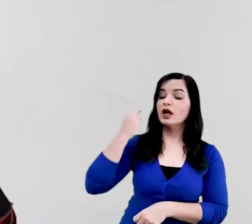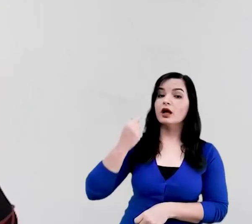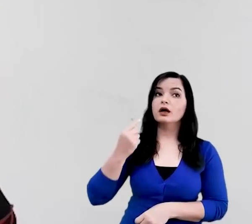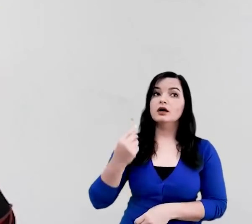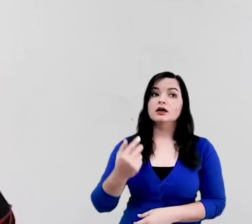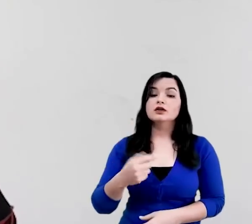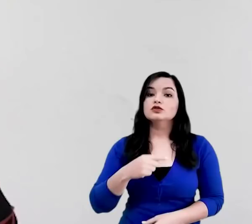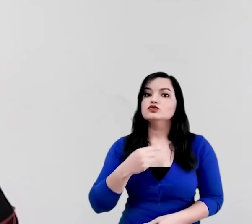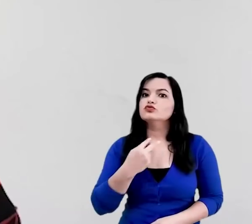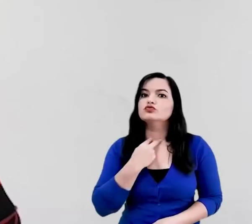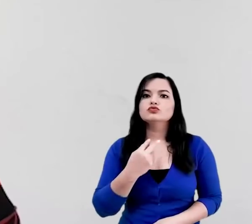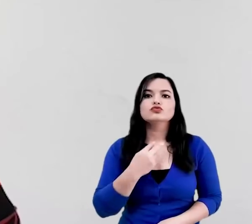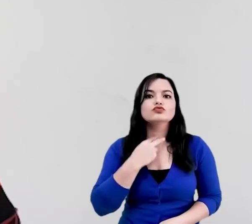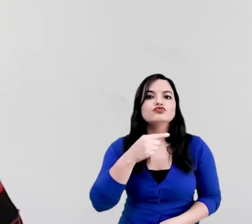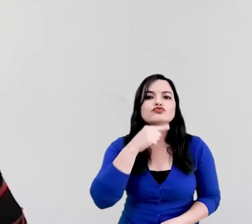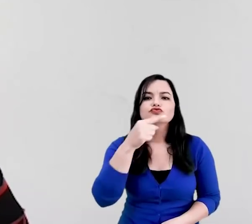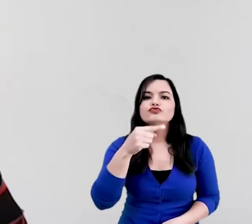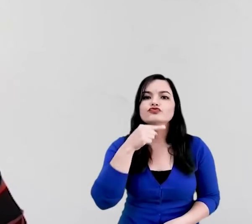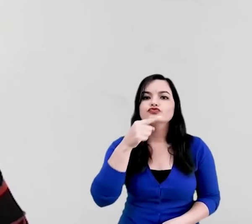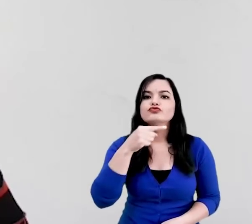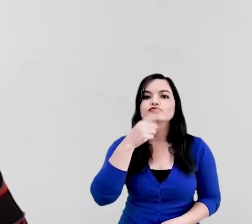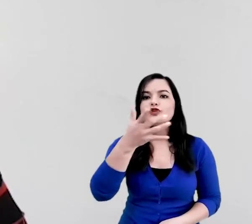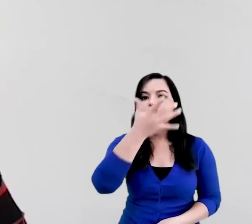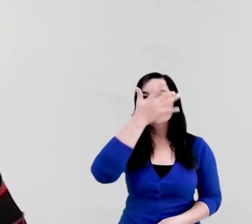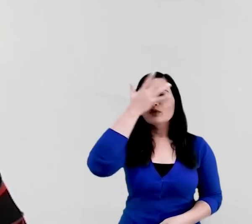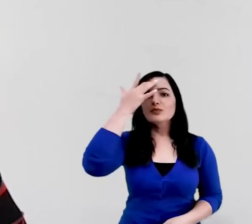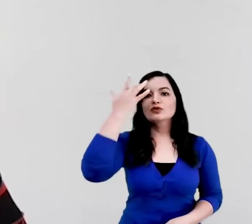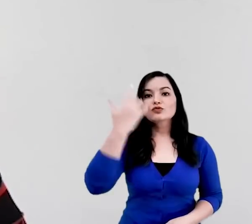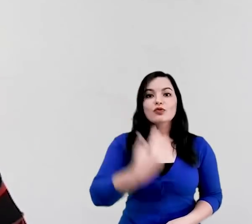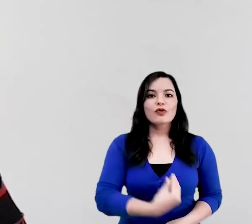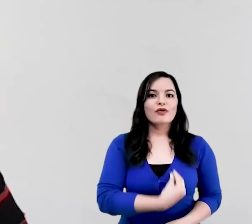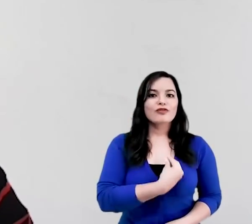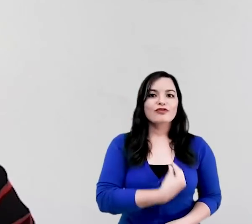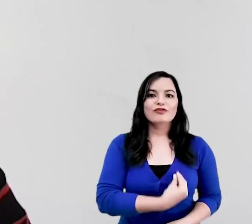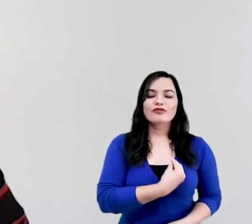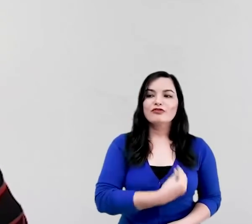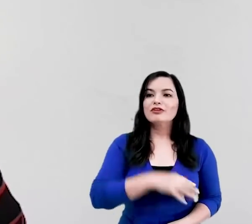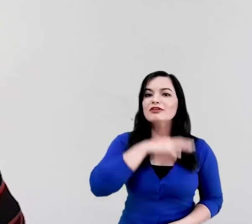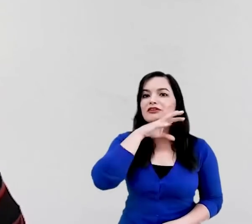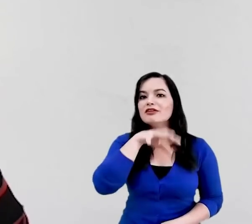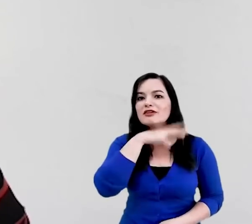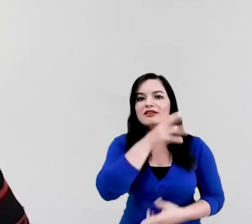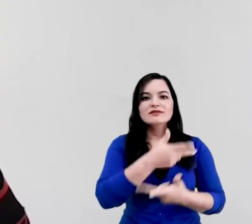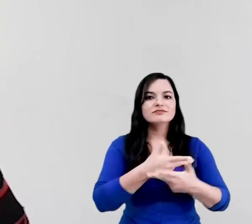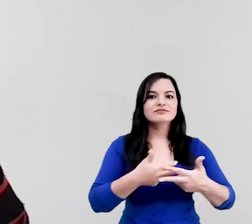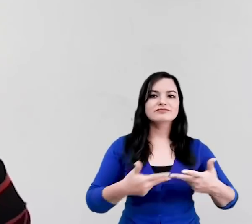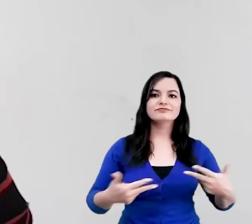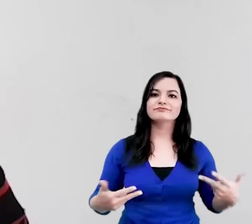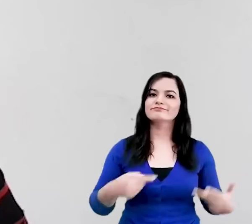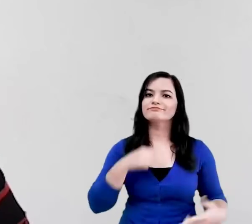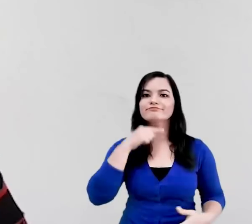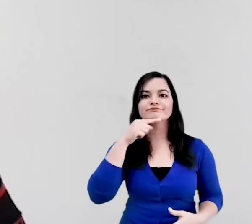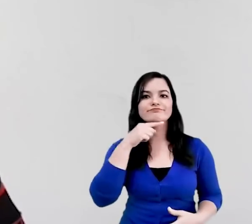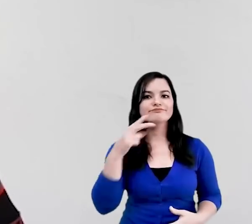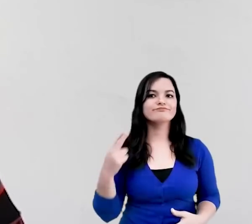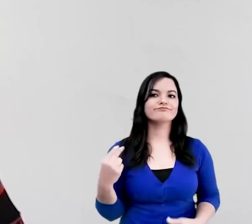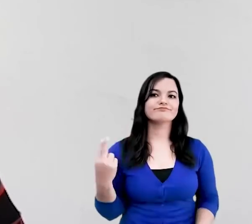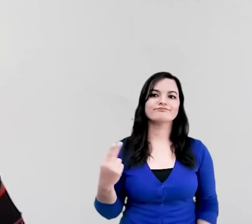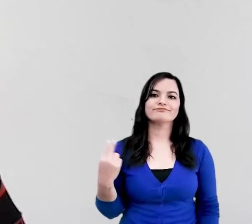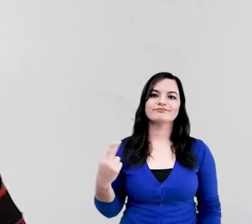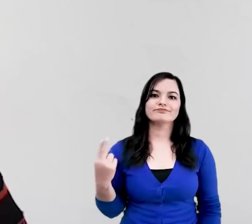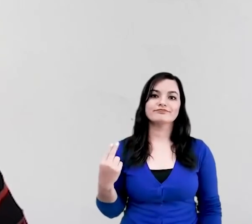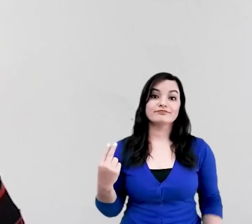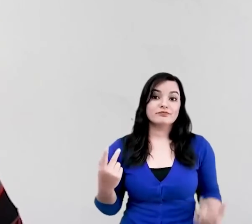condição que fosse aí favorável para o desenvolvimento da vida de todos os seres vivos como nós